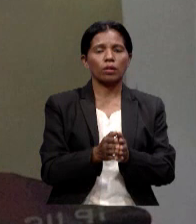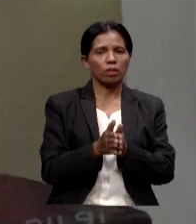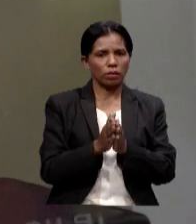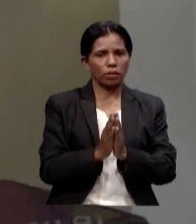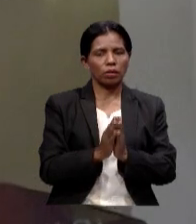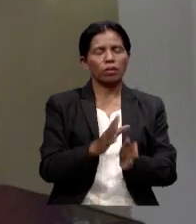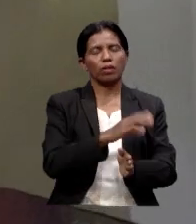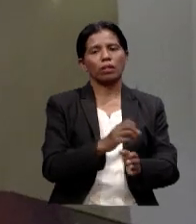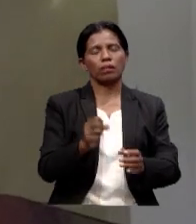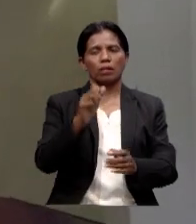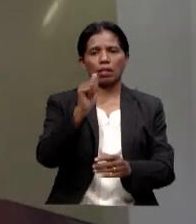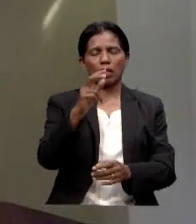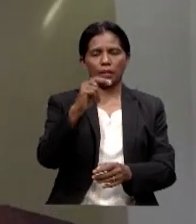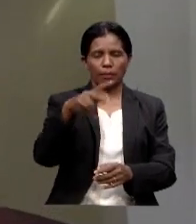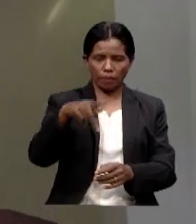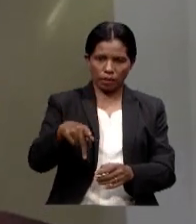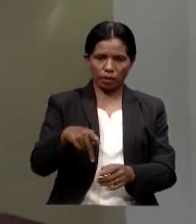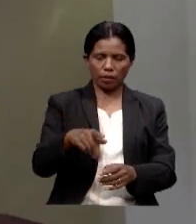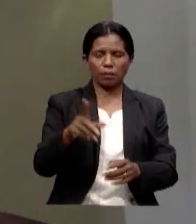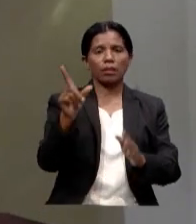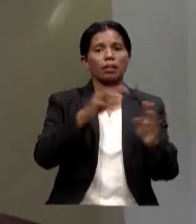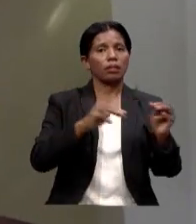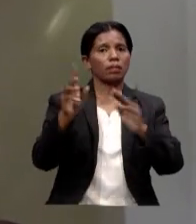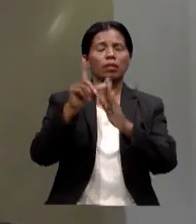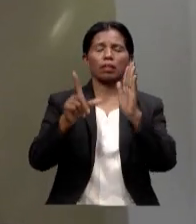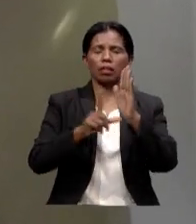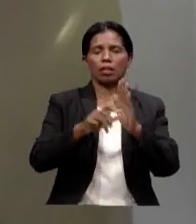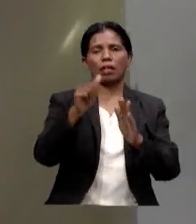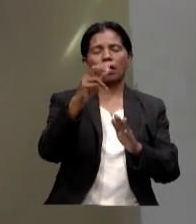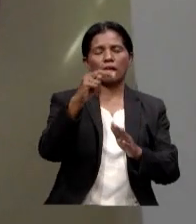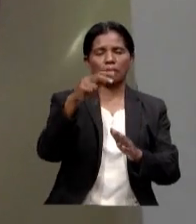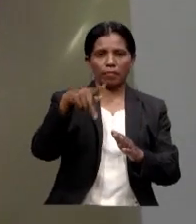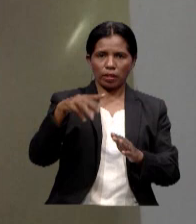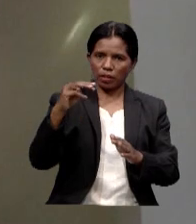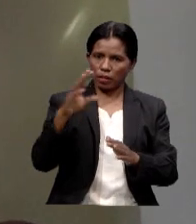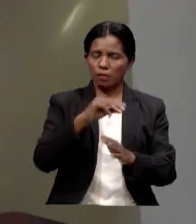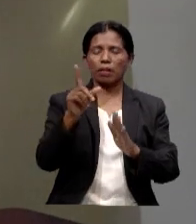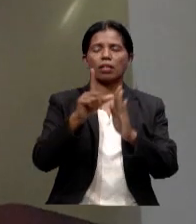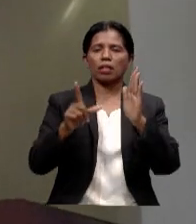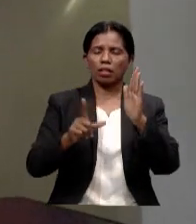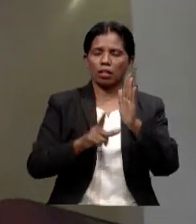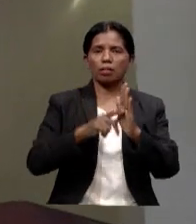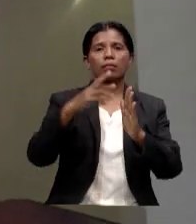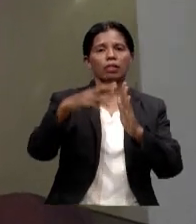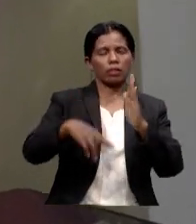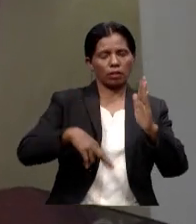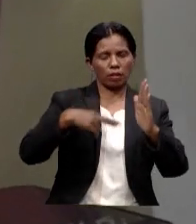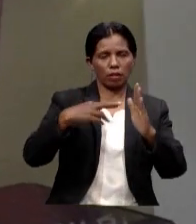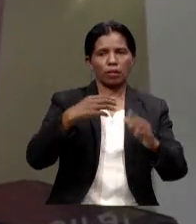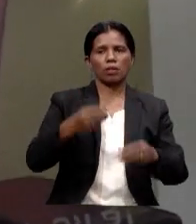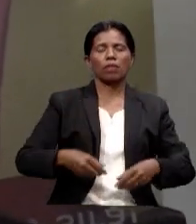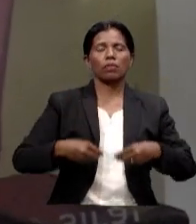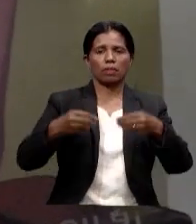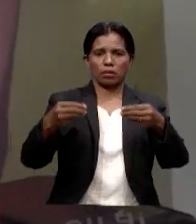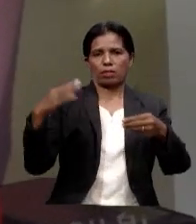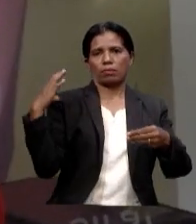A MPM, alteração do decreto-lei da MPM, ou lei da autoridade reguladora, e fomos competência com